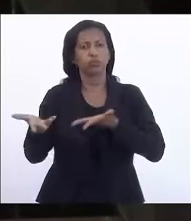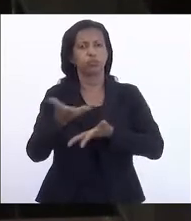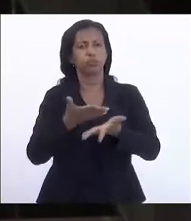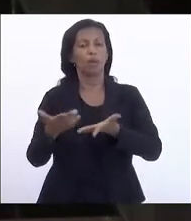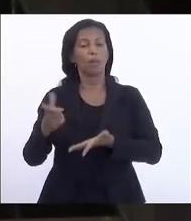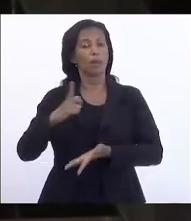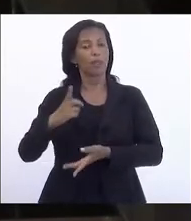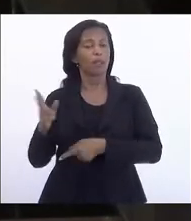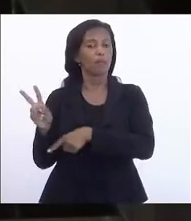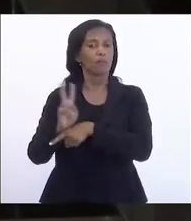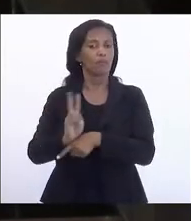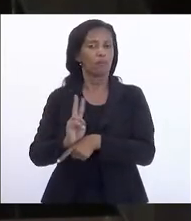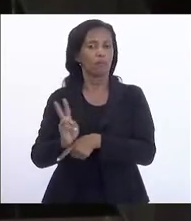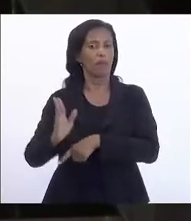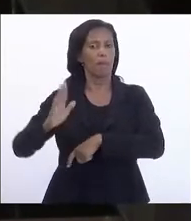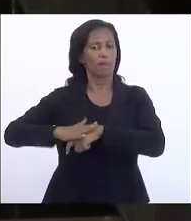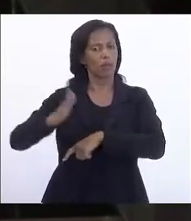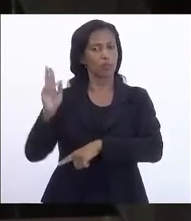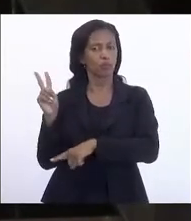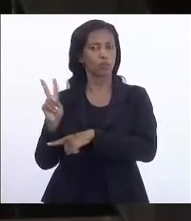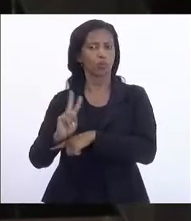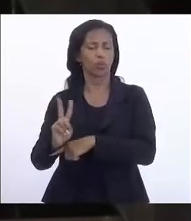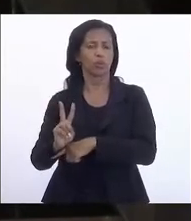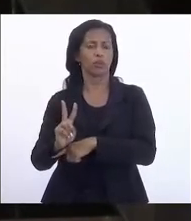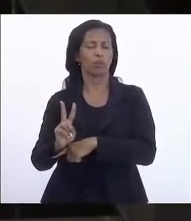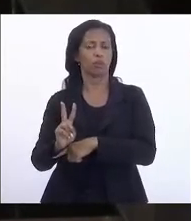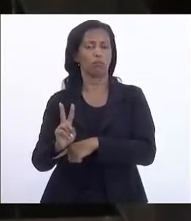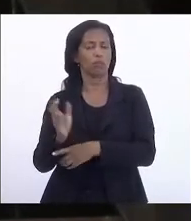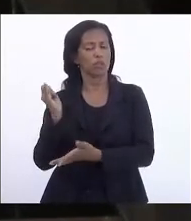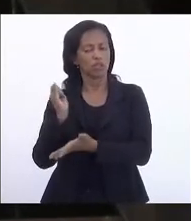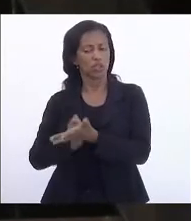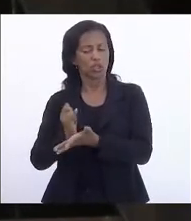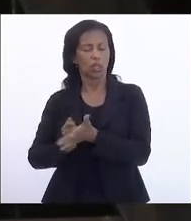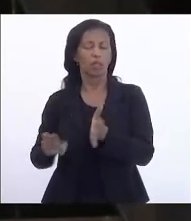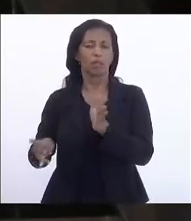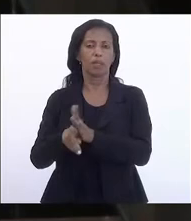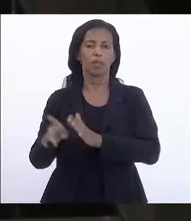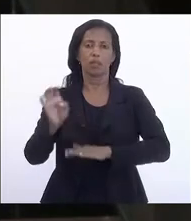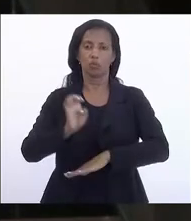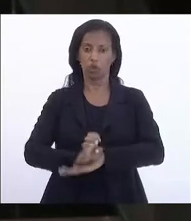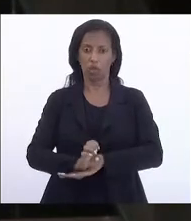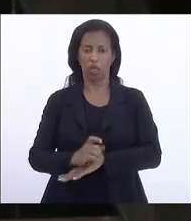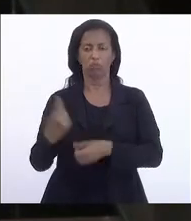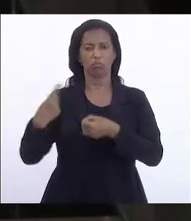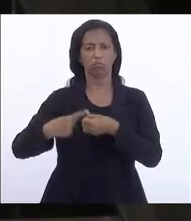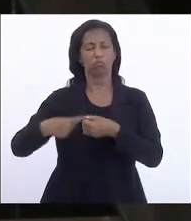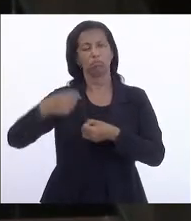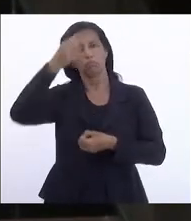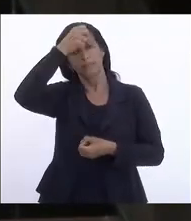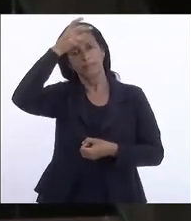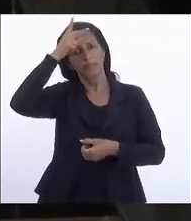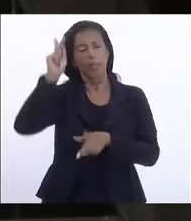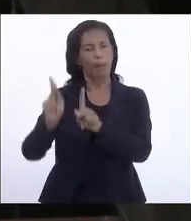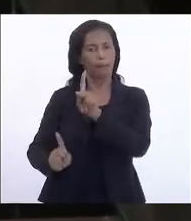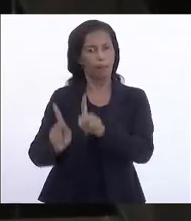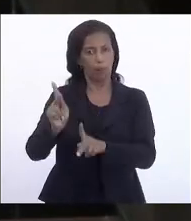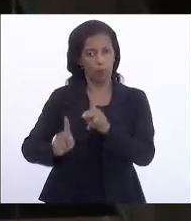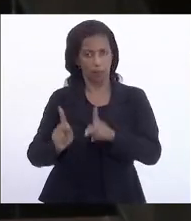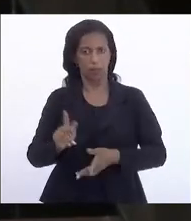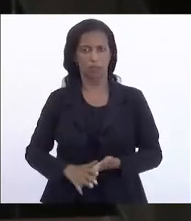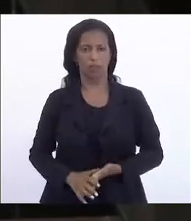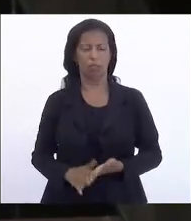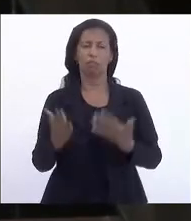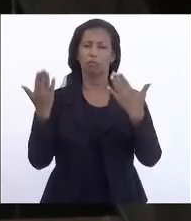fiscalização e mais proteção dessas receitas que pertencem ao Estado, aos municípios e à nossa população. Portanto,